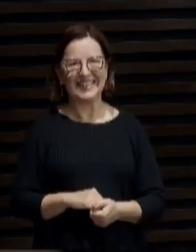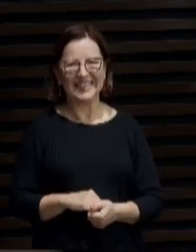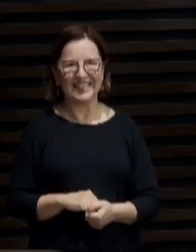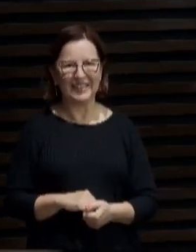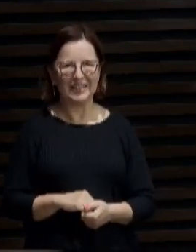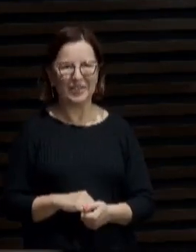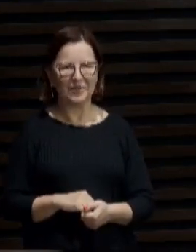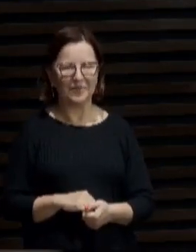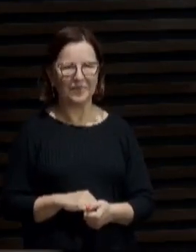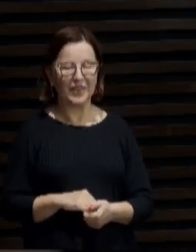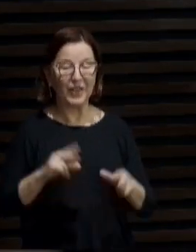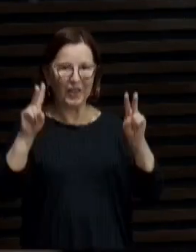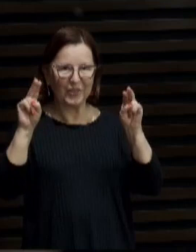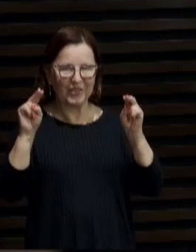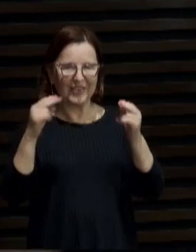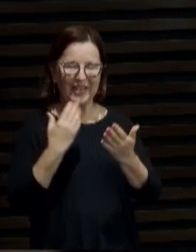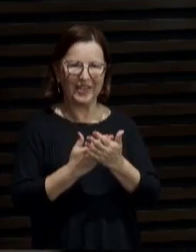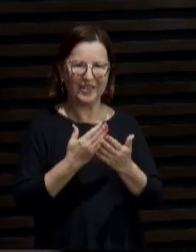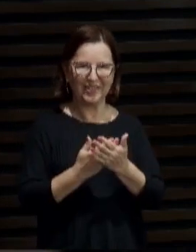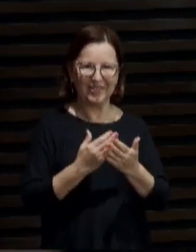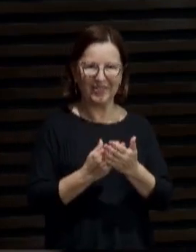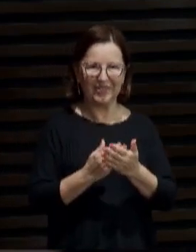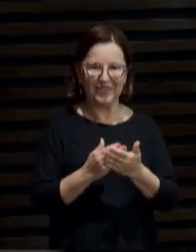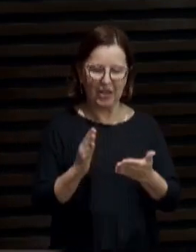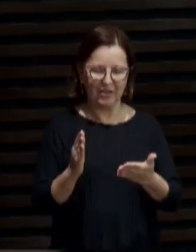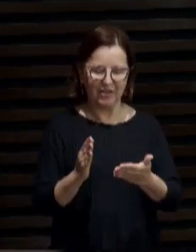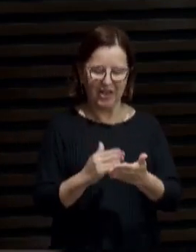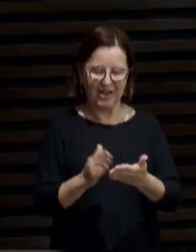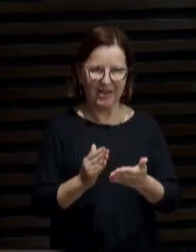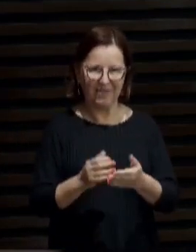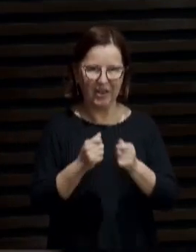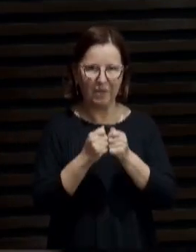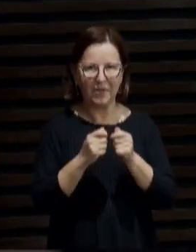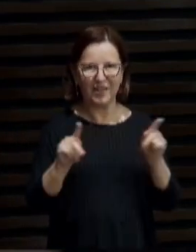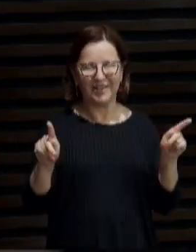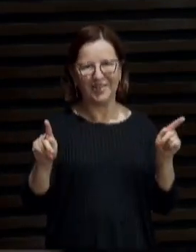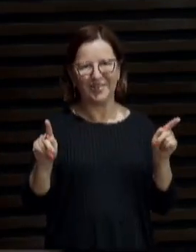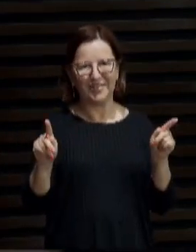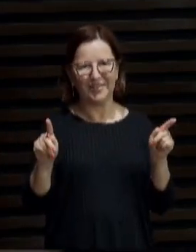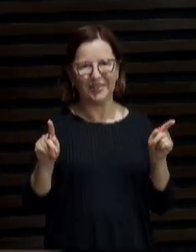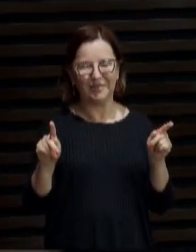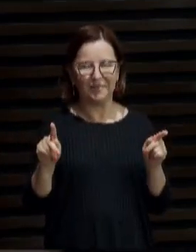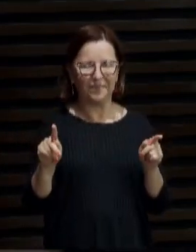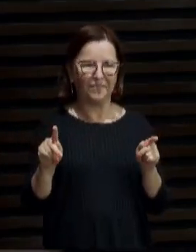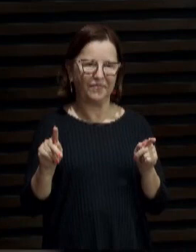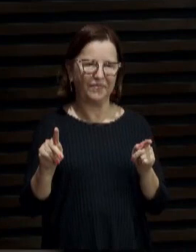que tem por título Estudos no livro do Apocalipse, parte